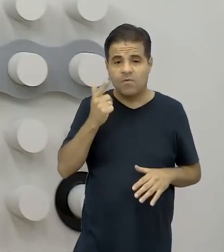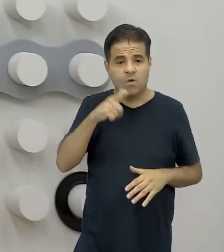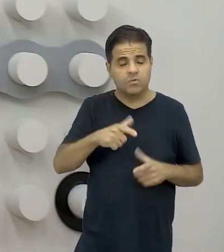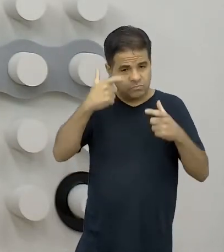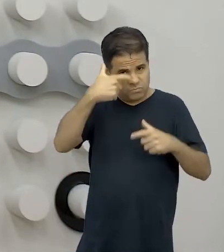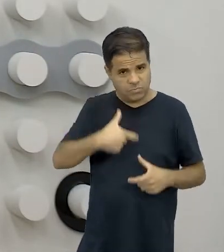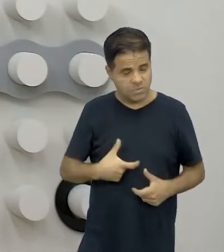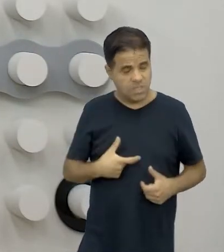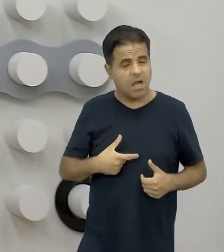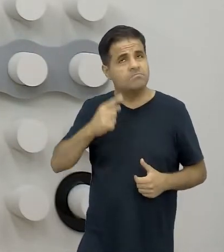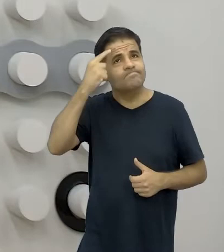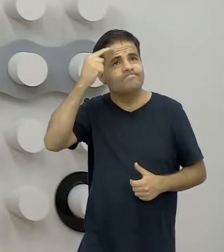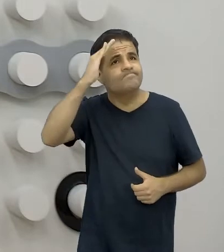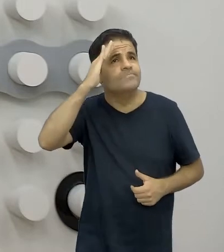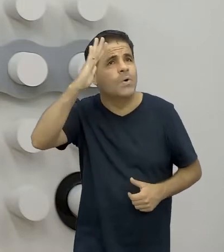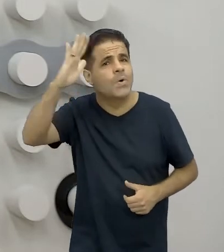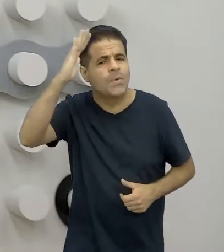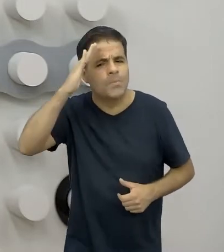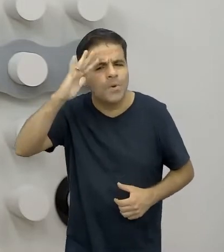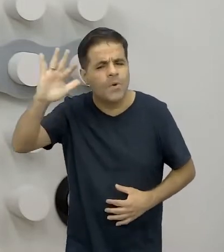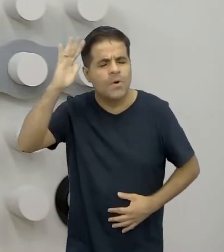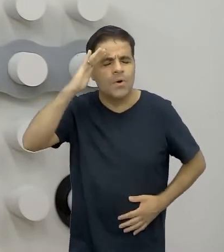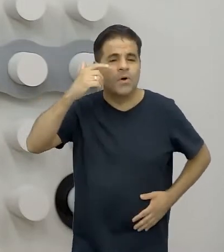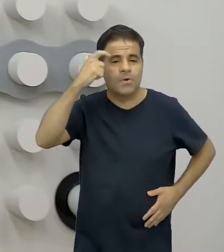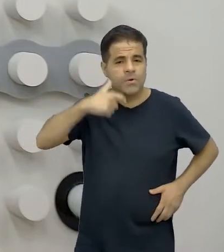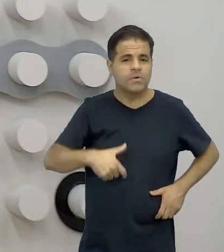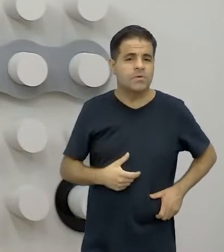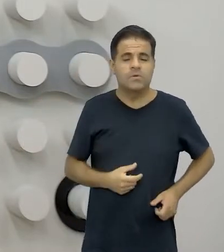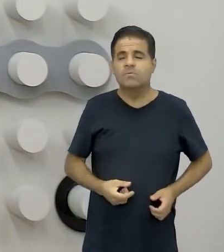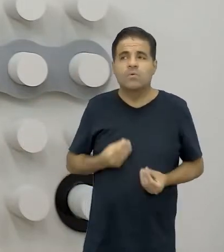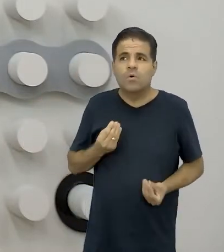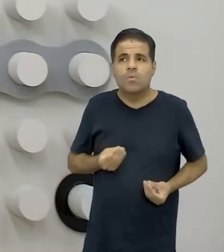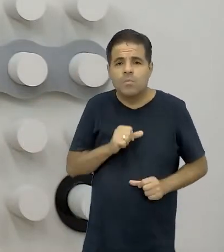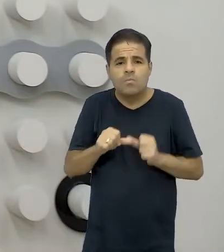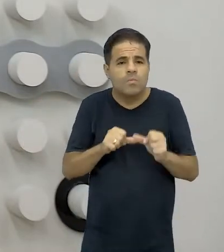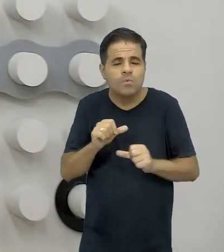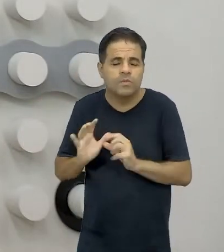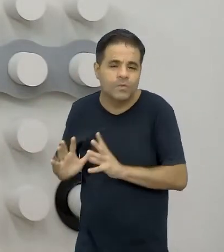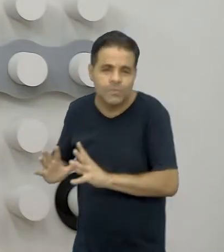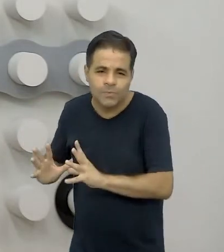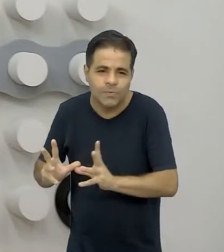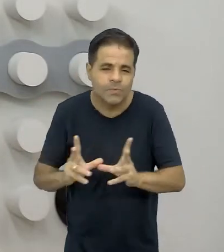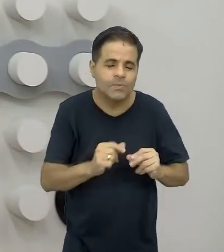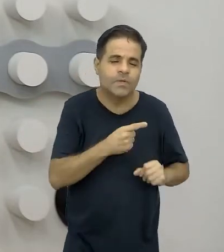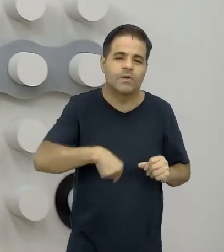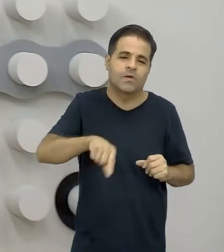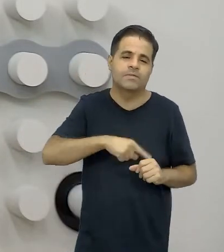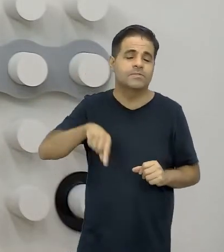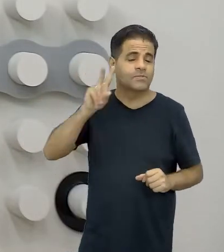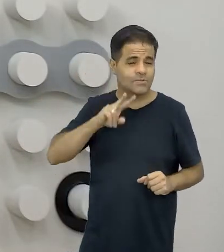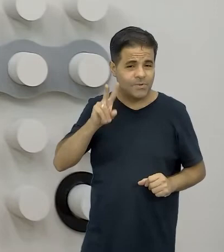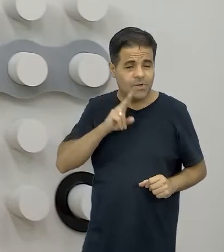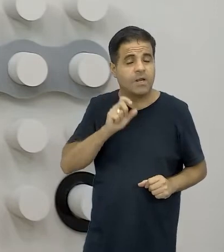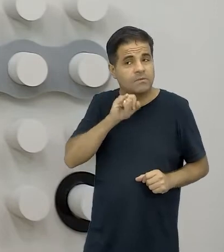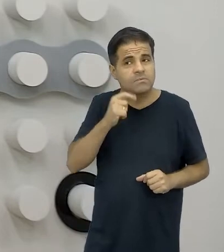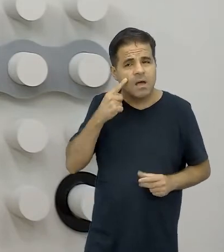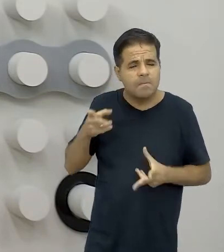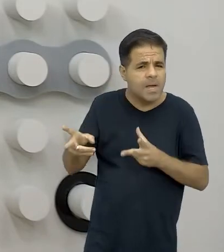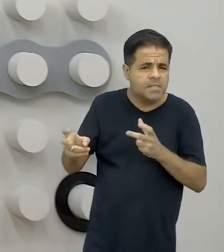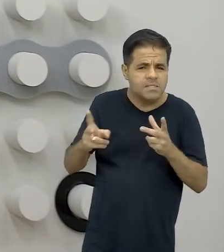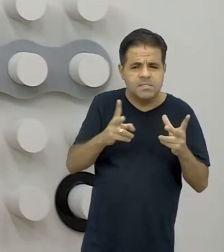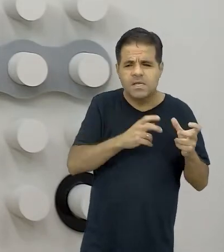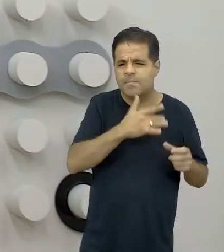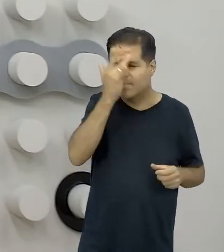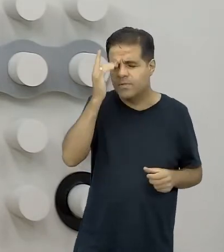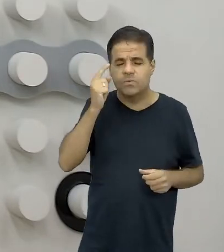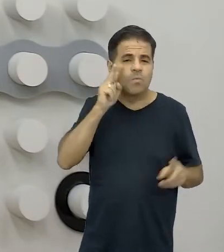um filósofo. Ele está pensando como um filósofo e como isso muda tudo, né, na nossa história. Então, se a gente percebe as pessoas